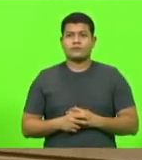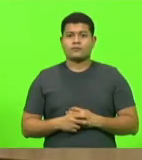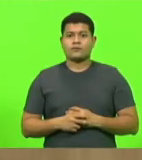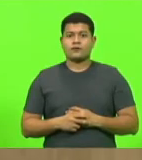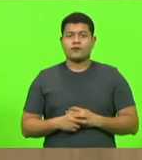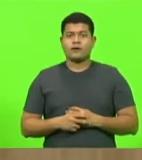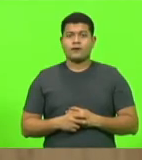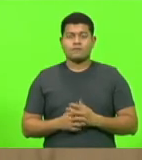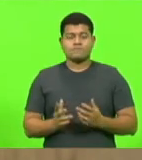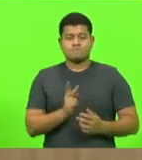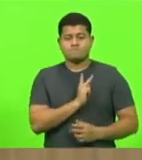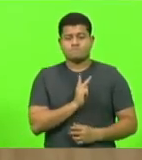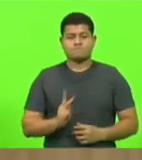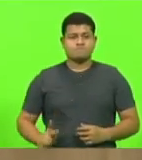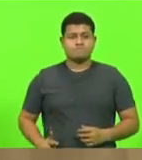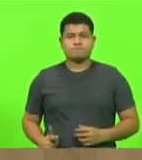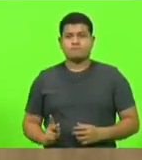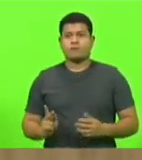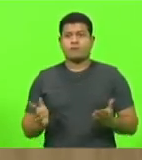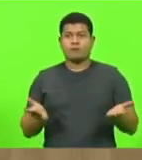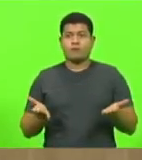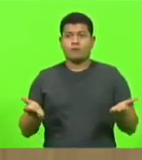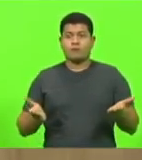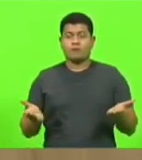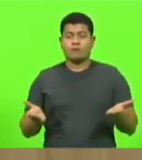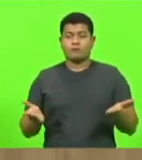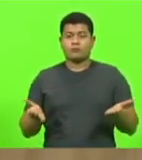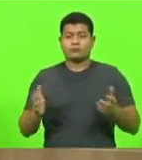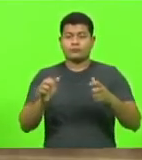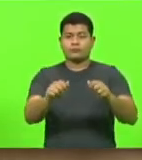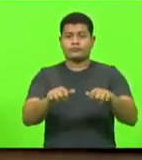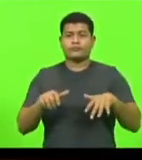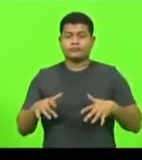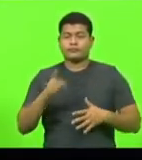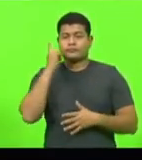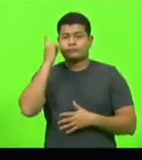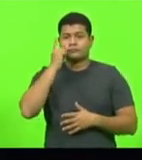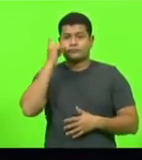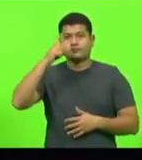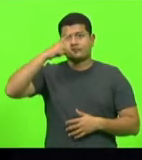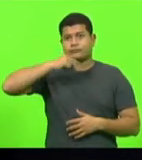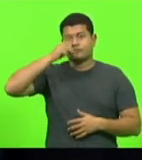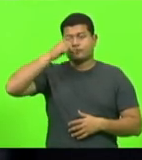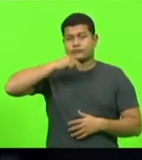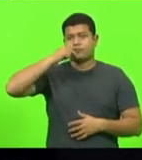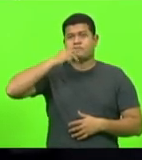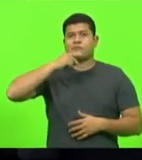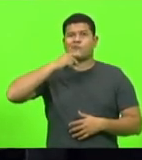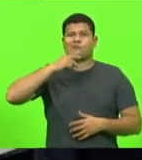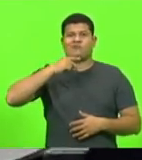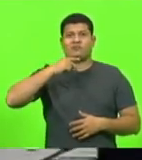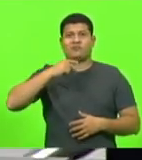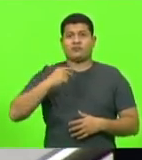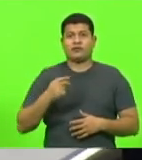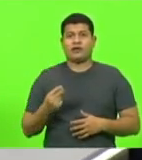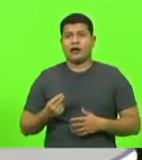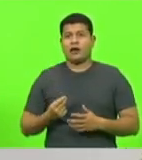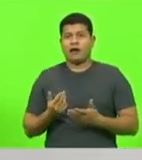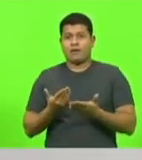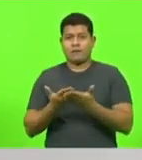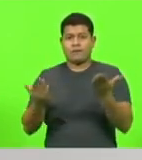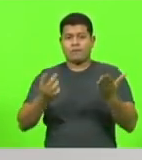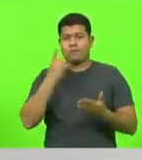Senhor presidente desta sessão, deputado Kennedy Nunes, senhores